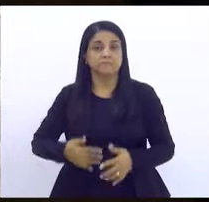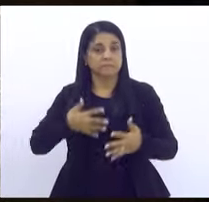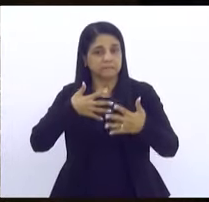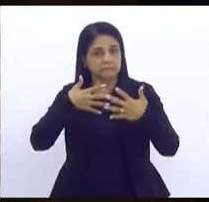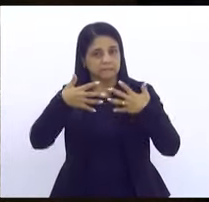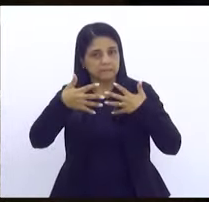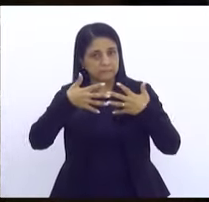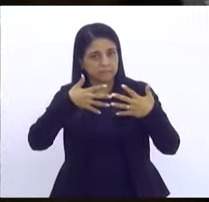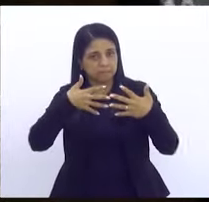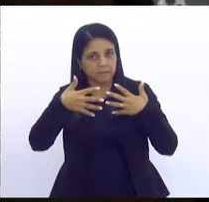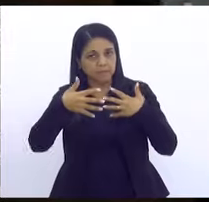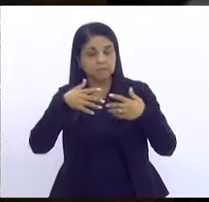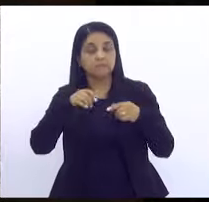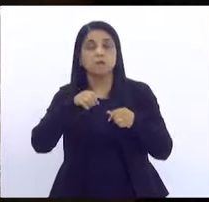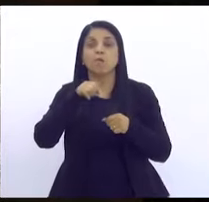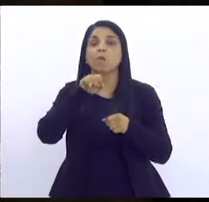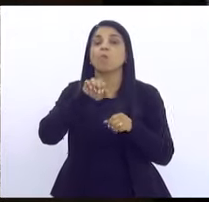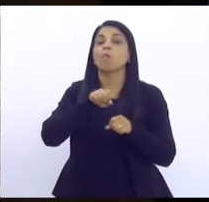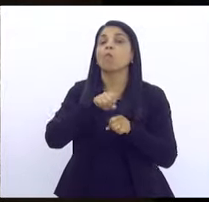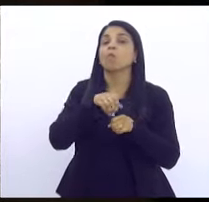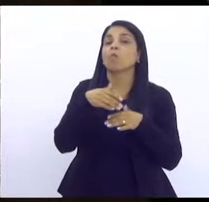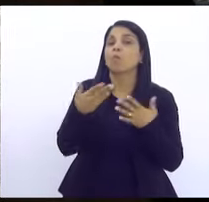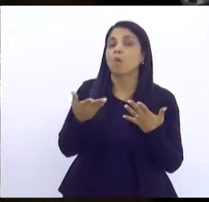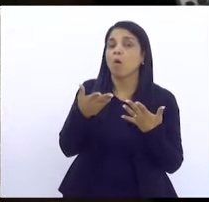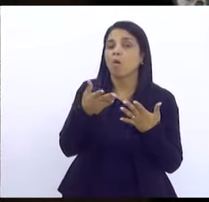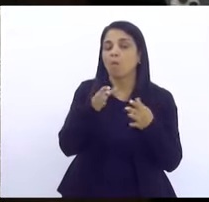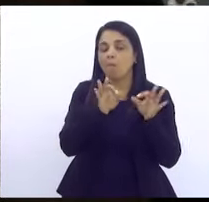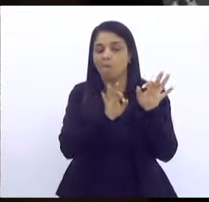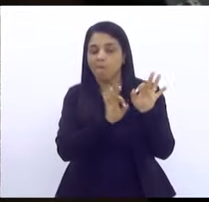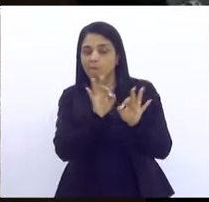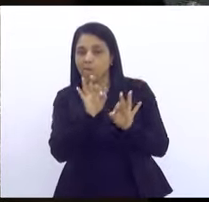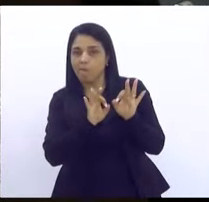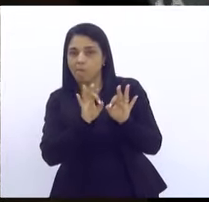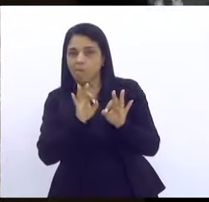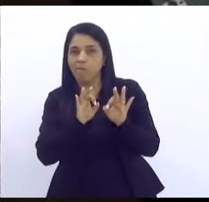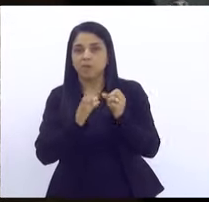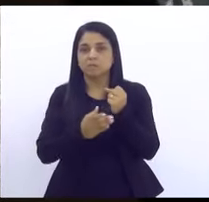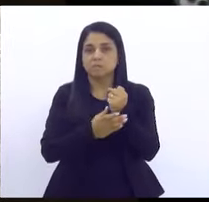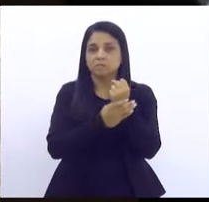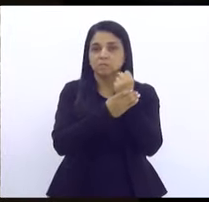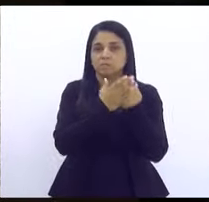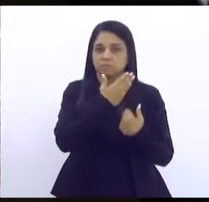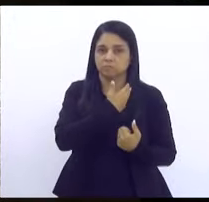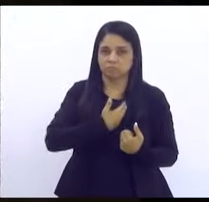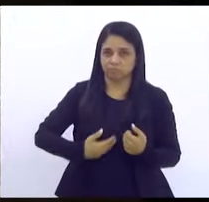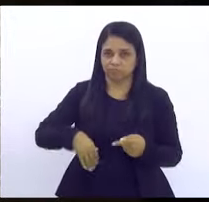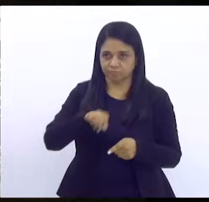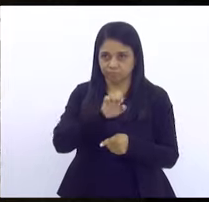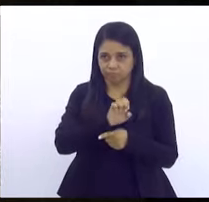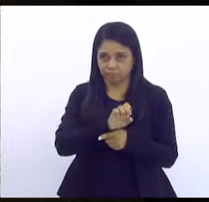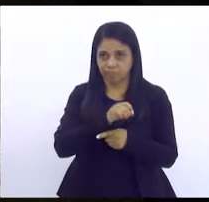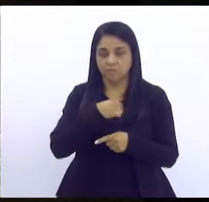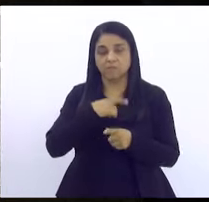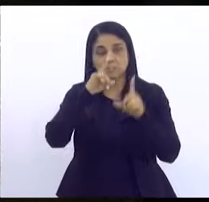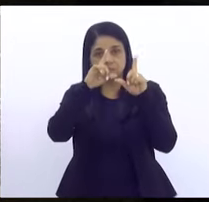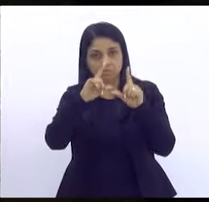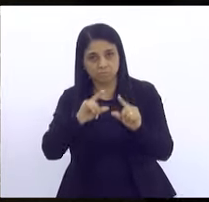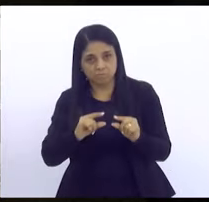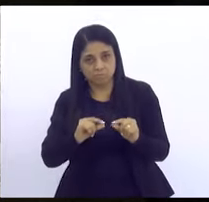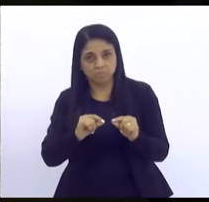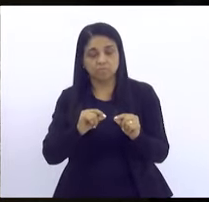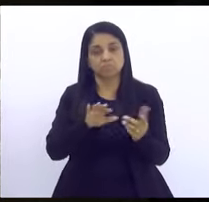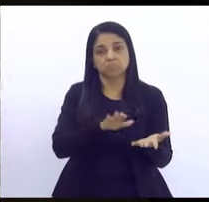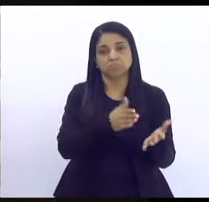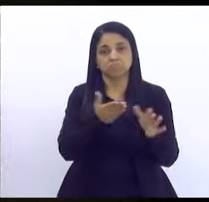transparência qual é o plano da segurança do Estado do Rio de Janeiro. Se tem a redução da letalidade policial, que é um